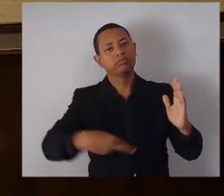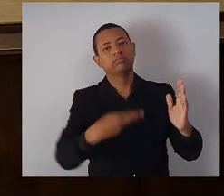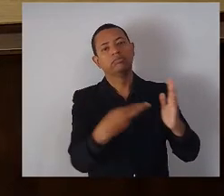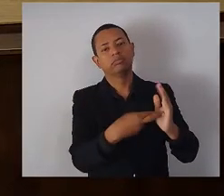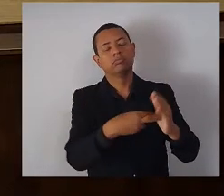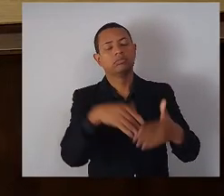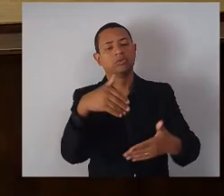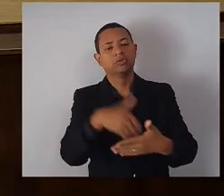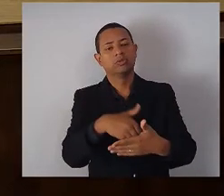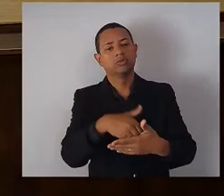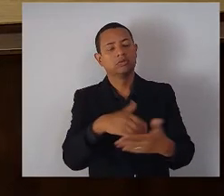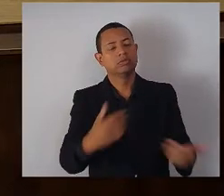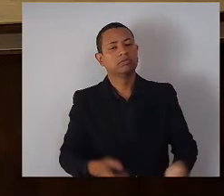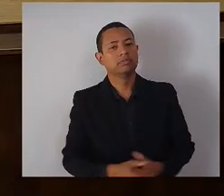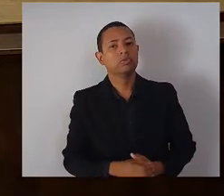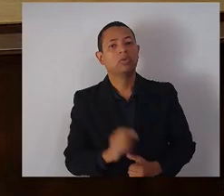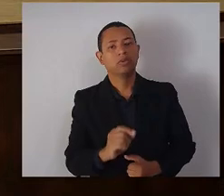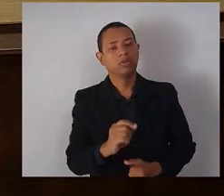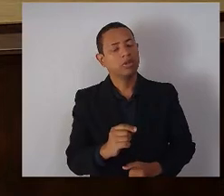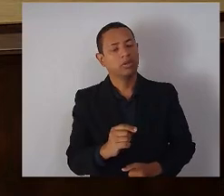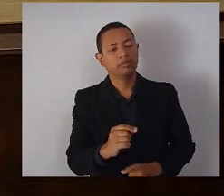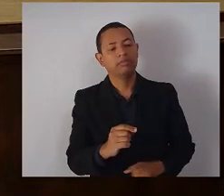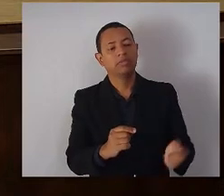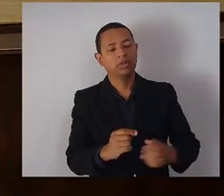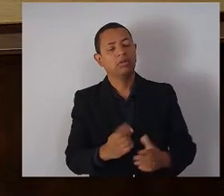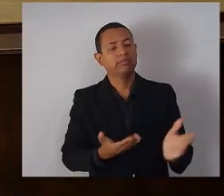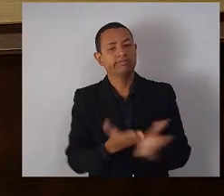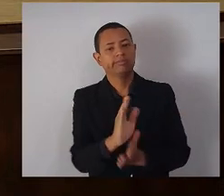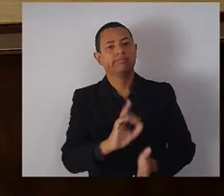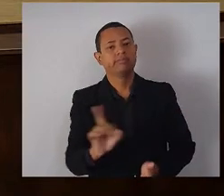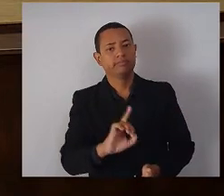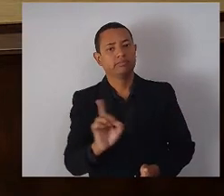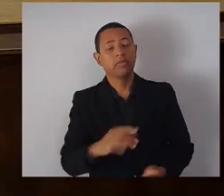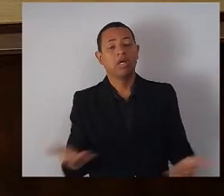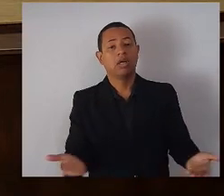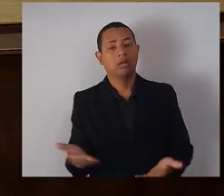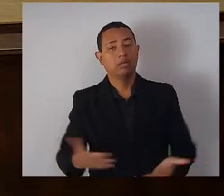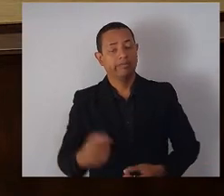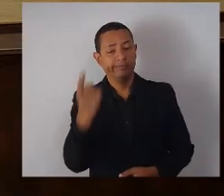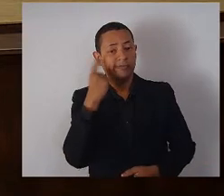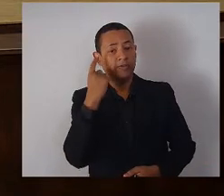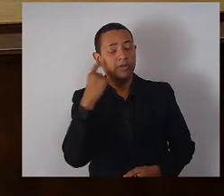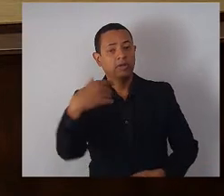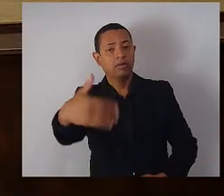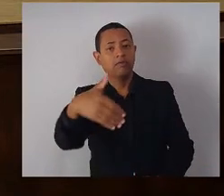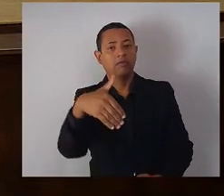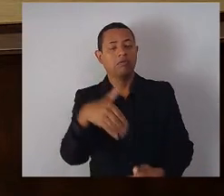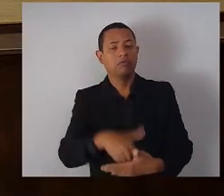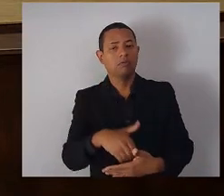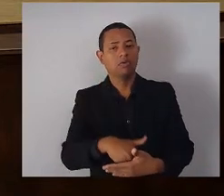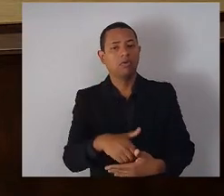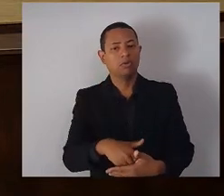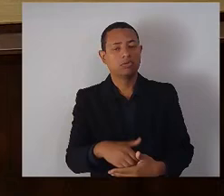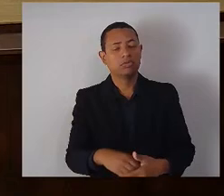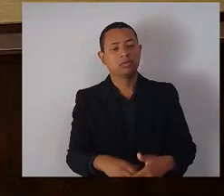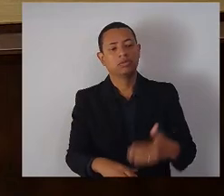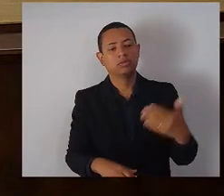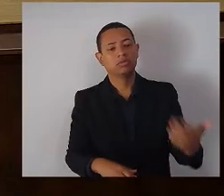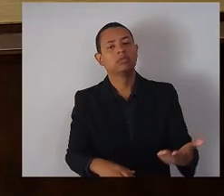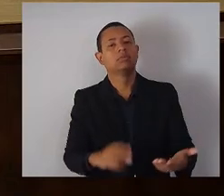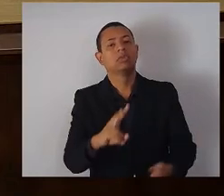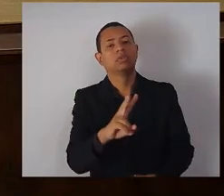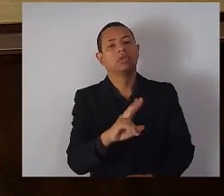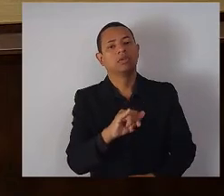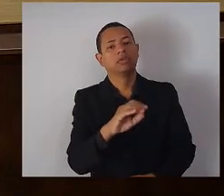da ação. Agora eu vou colher os votos em relação ao voto vista do